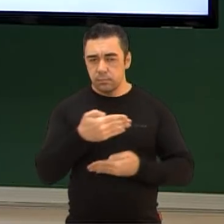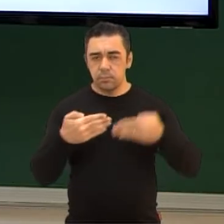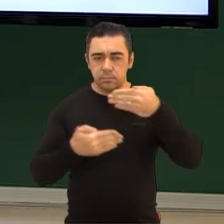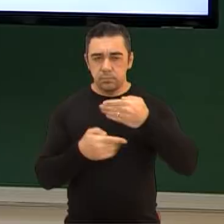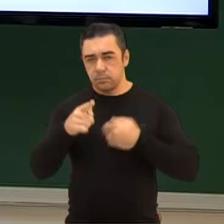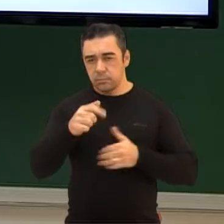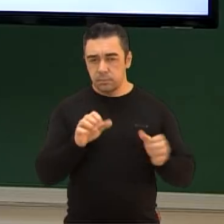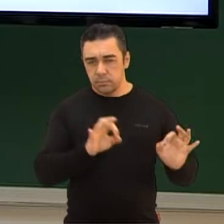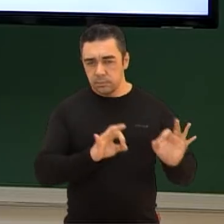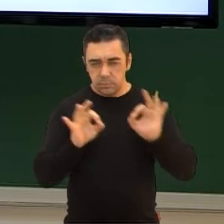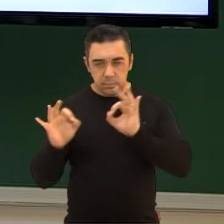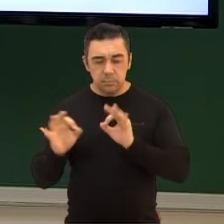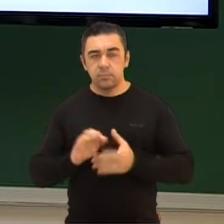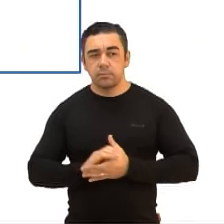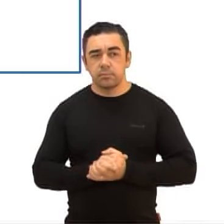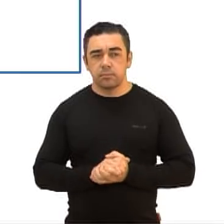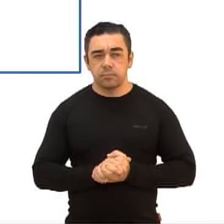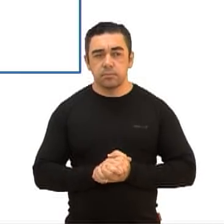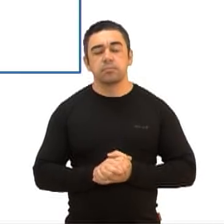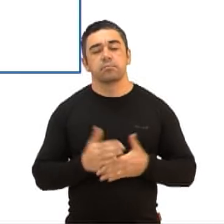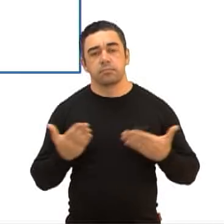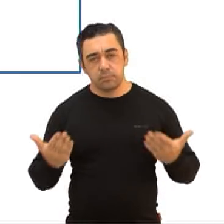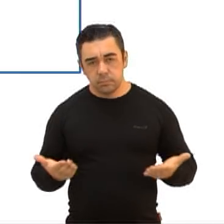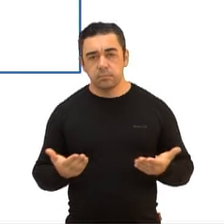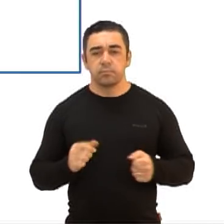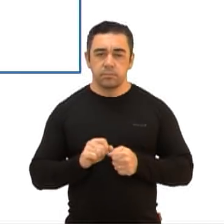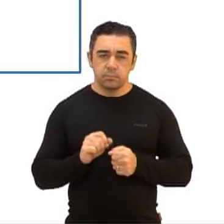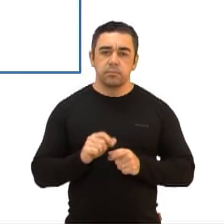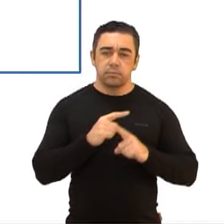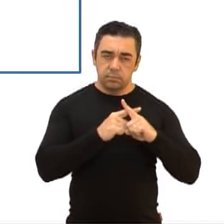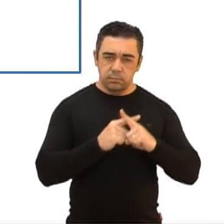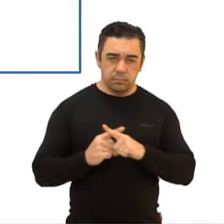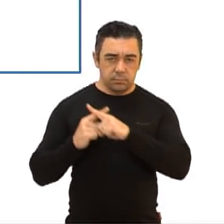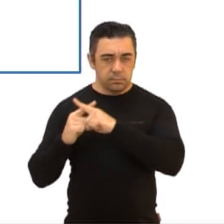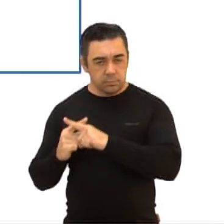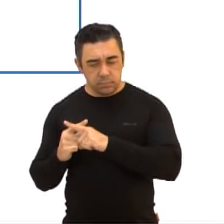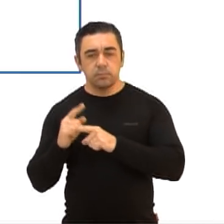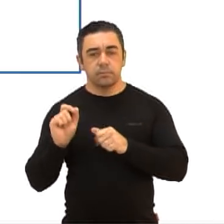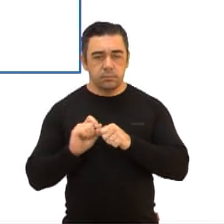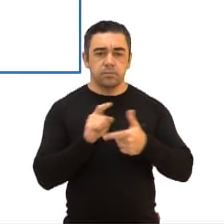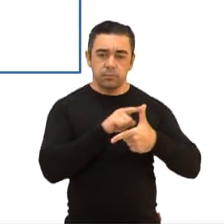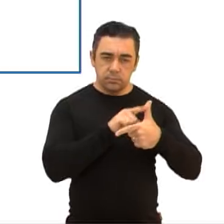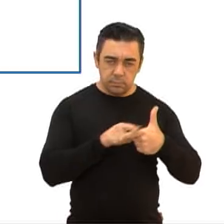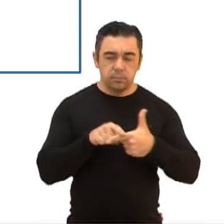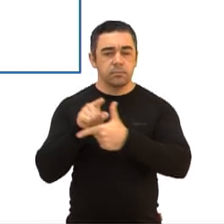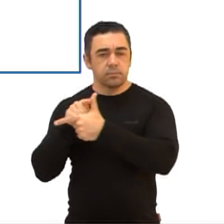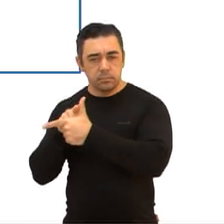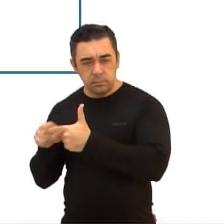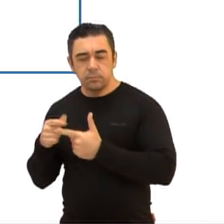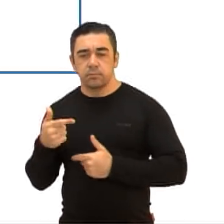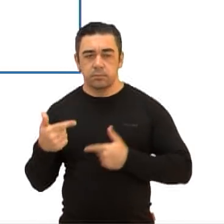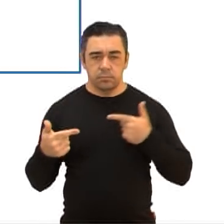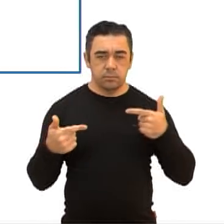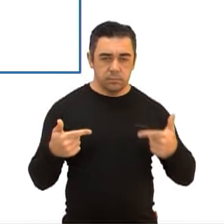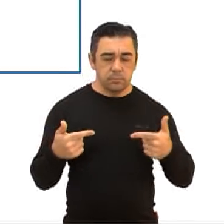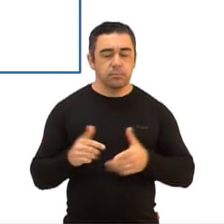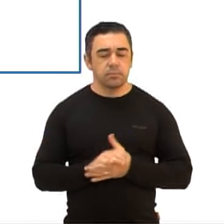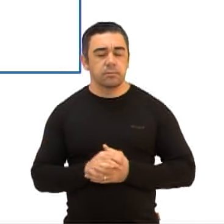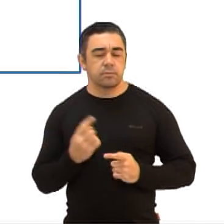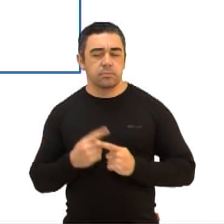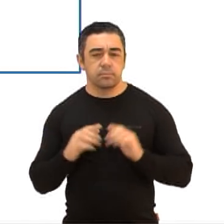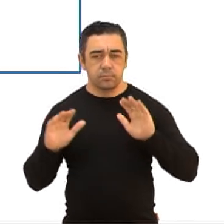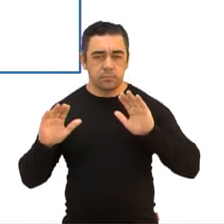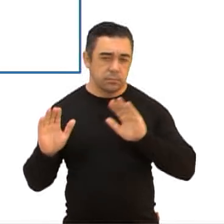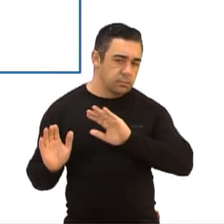E agora, usamos o princípio multiplicativo e dividimos por 2. Por quê? Porque o nosso objetivo aqui